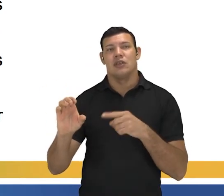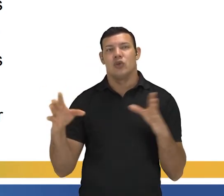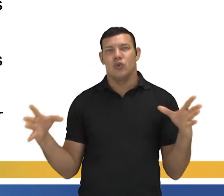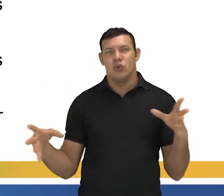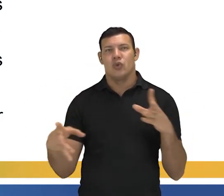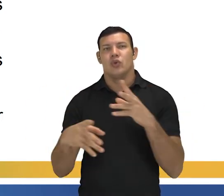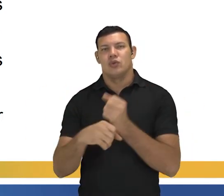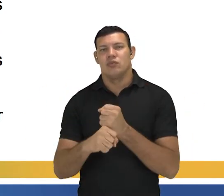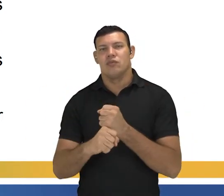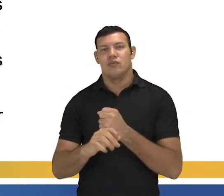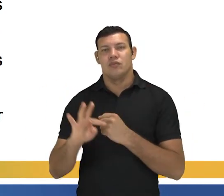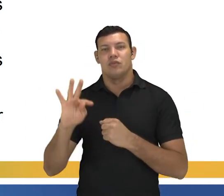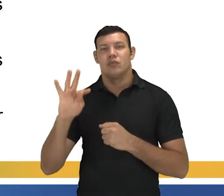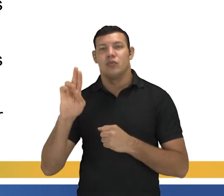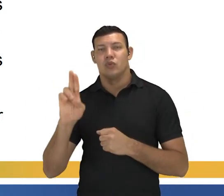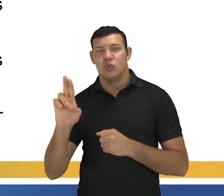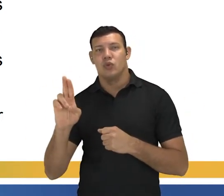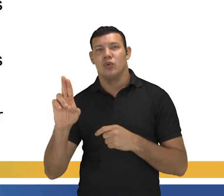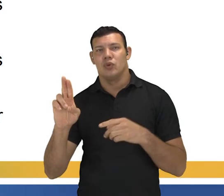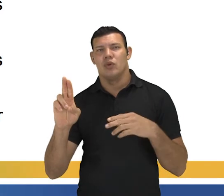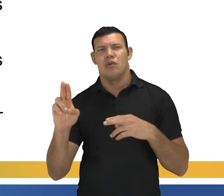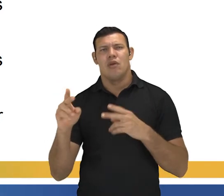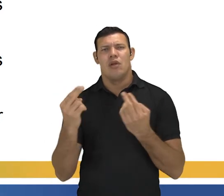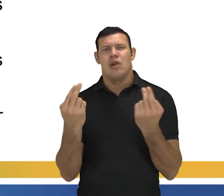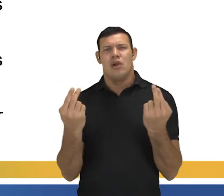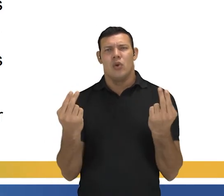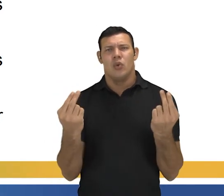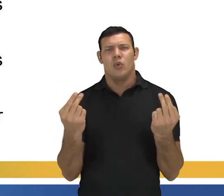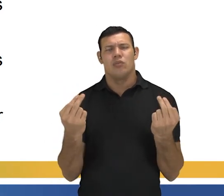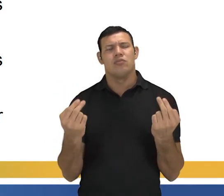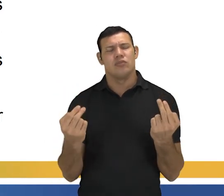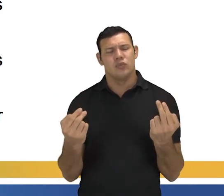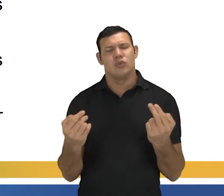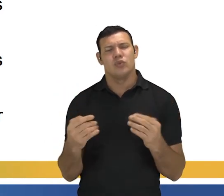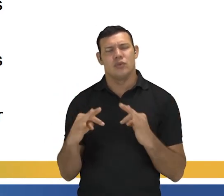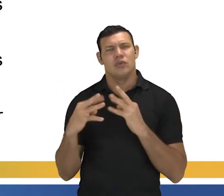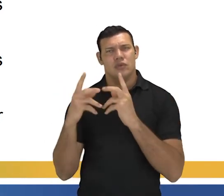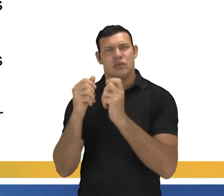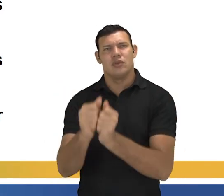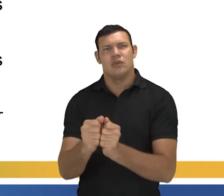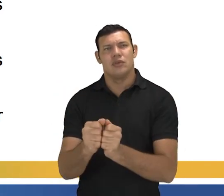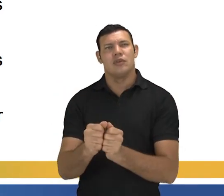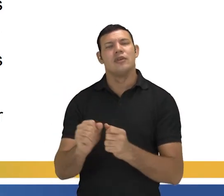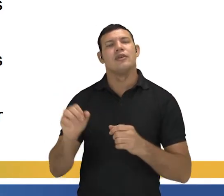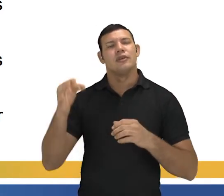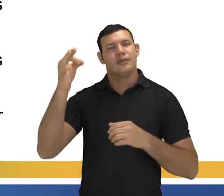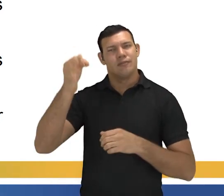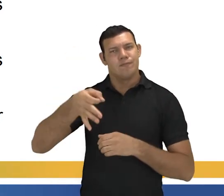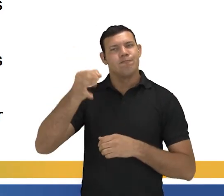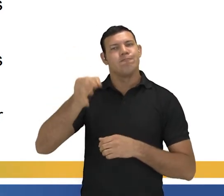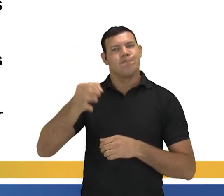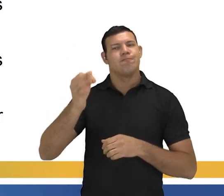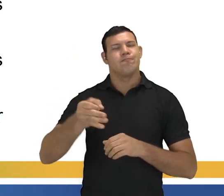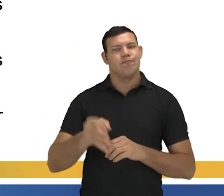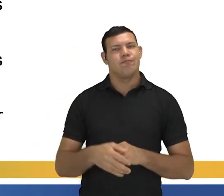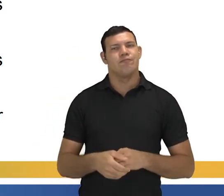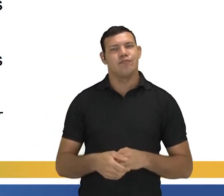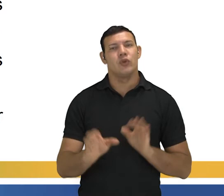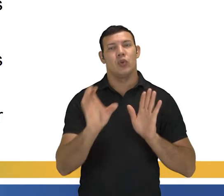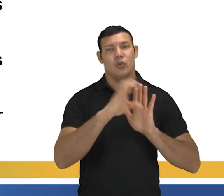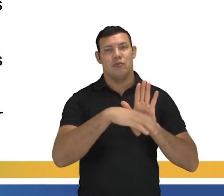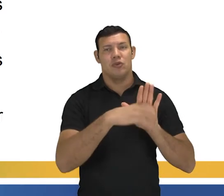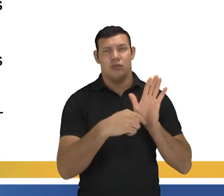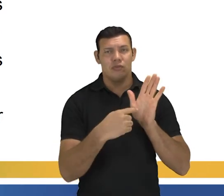dos resistores componentes é igual à tensão nos terminais da associação. Também é verdadeiro, conforme nós vimos aqui